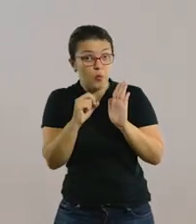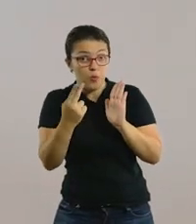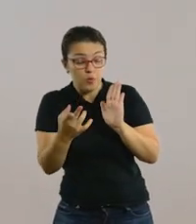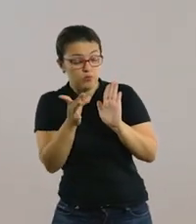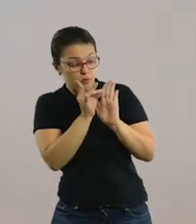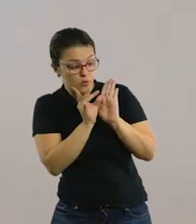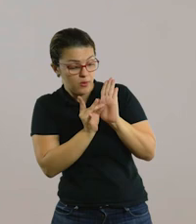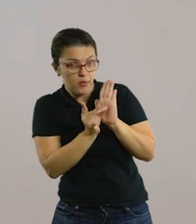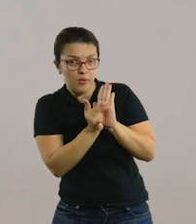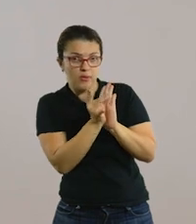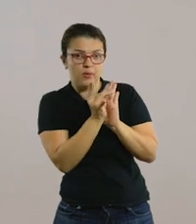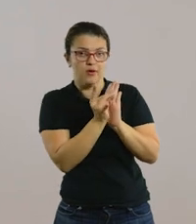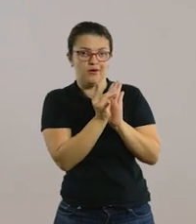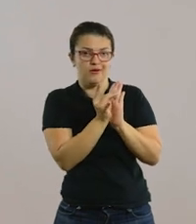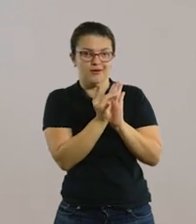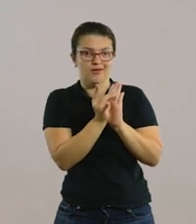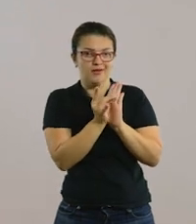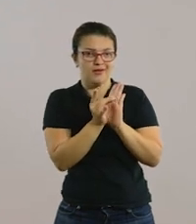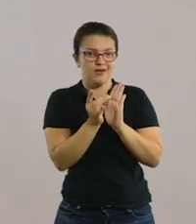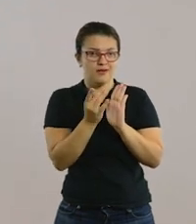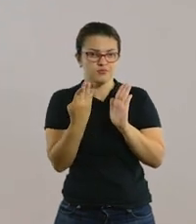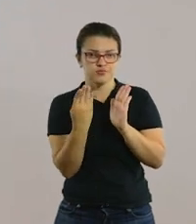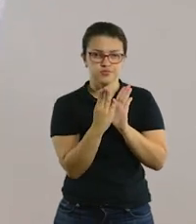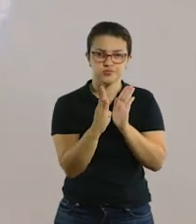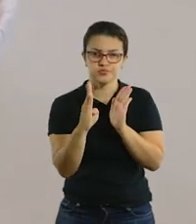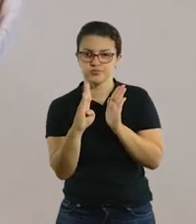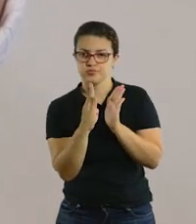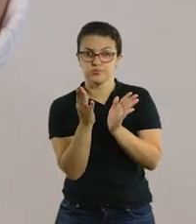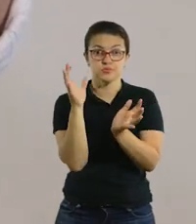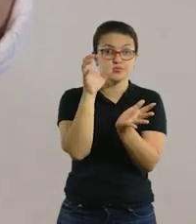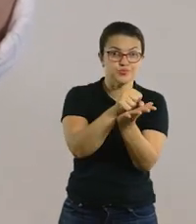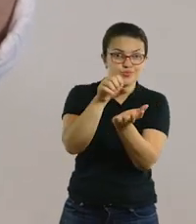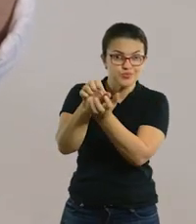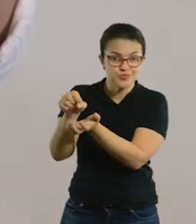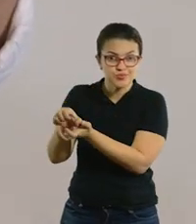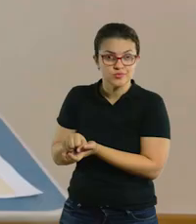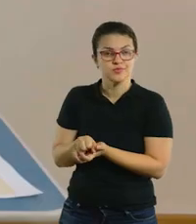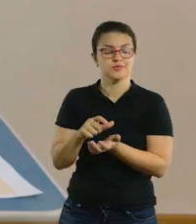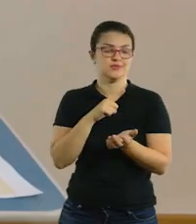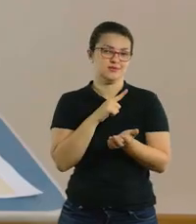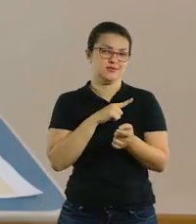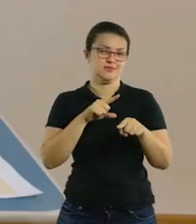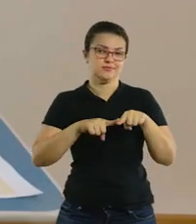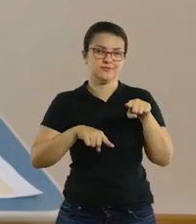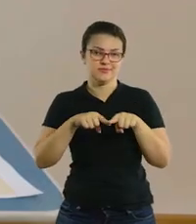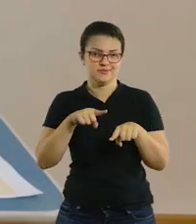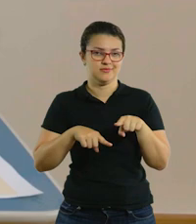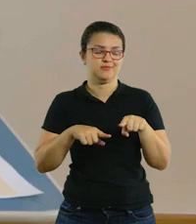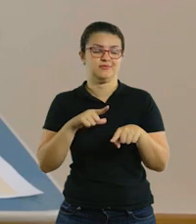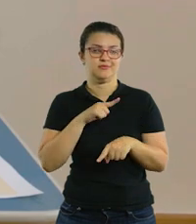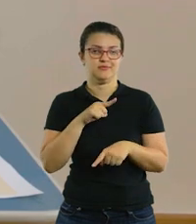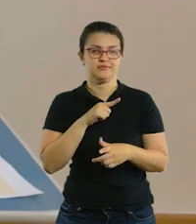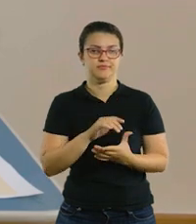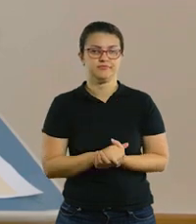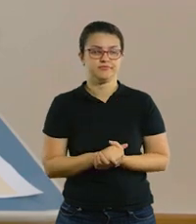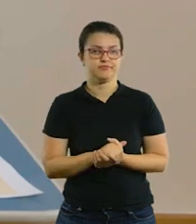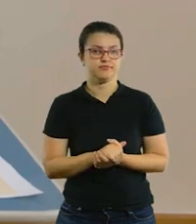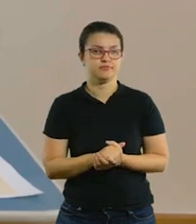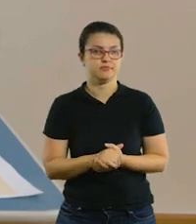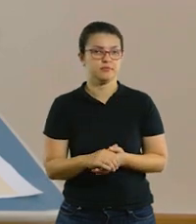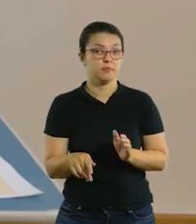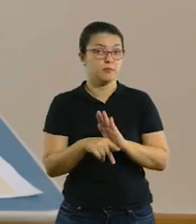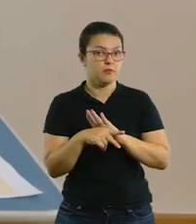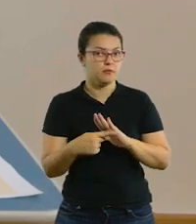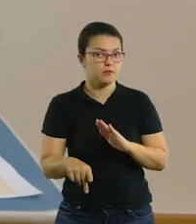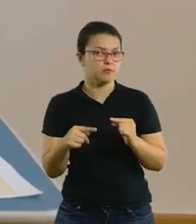a colagem do tubarão comilão na casa de vocês, usando o material que vocês dispõem. Essa atividade, ela é